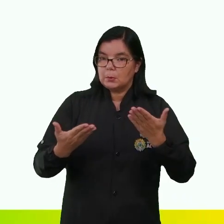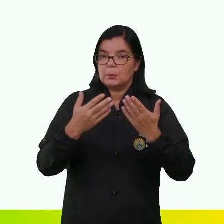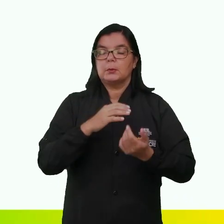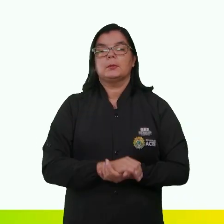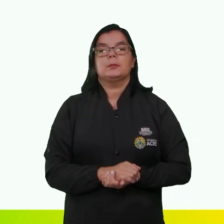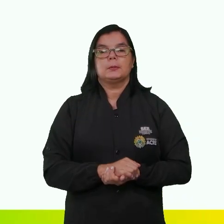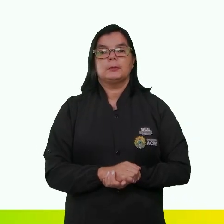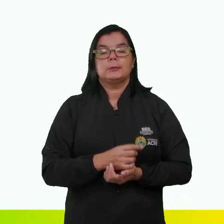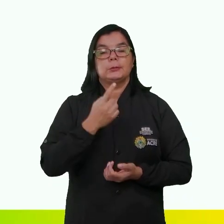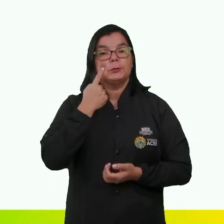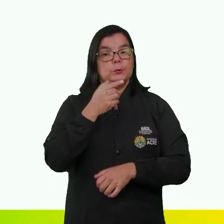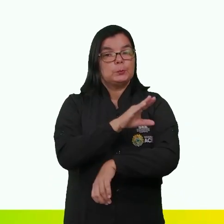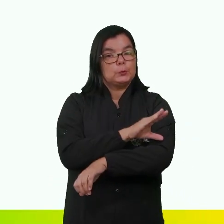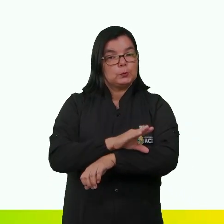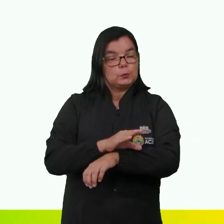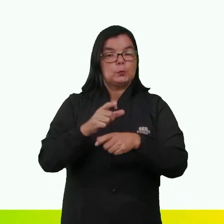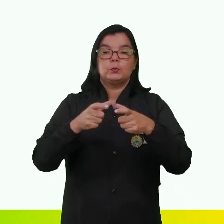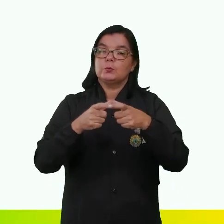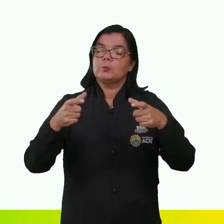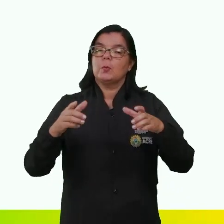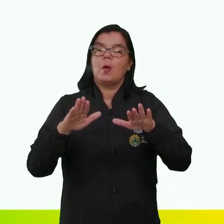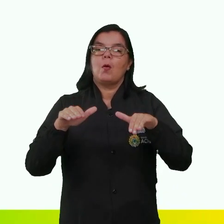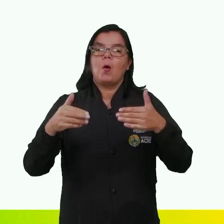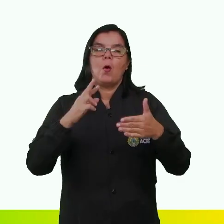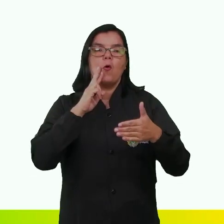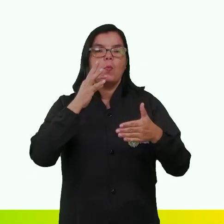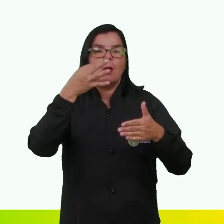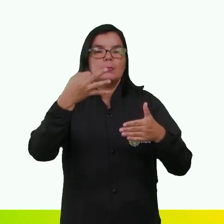vocês sobre a cultura de massa, a